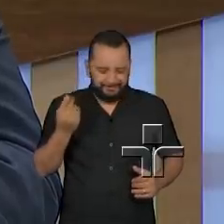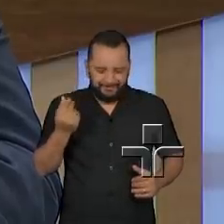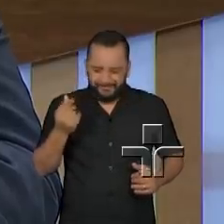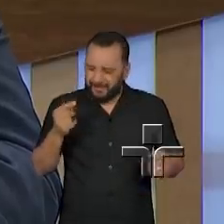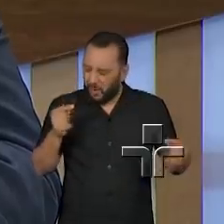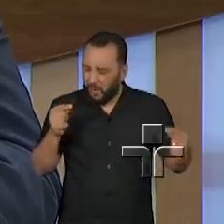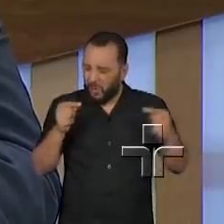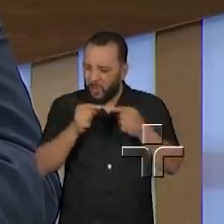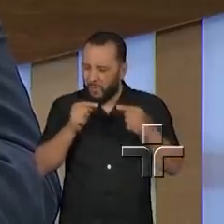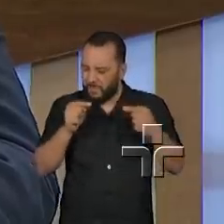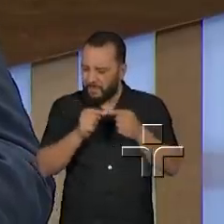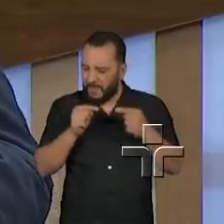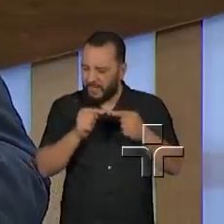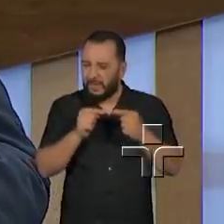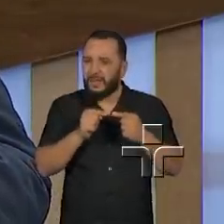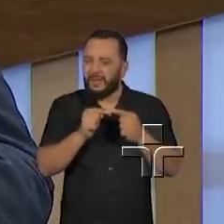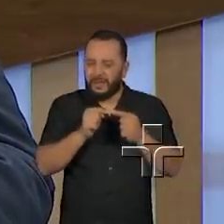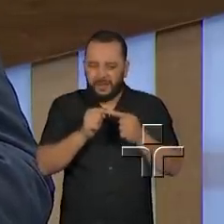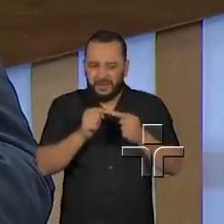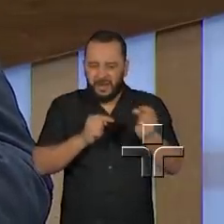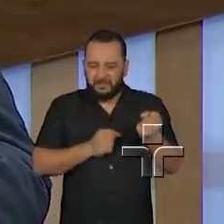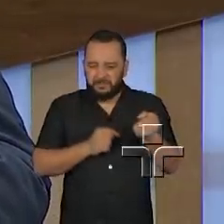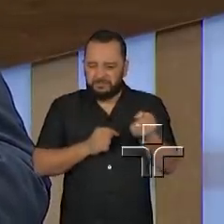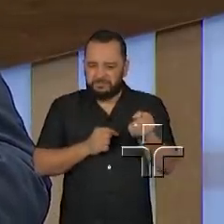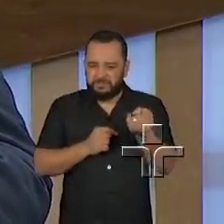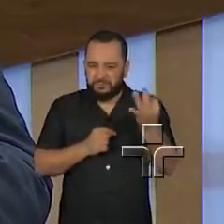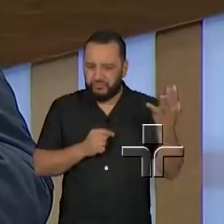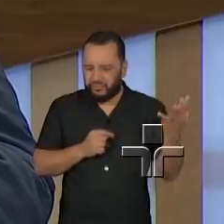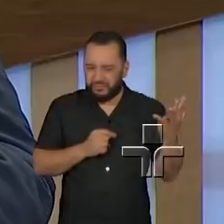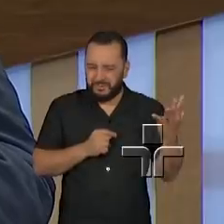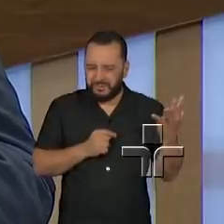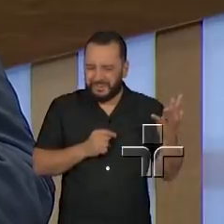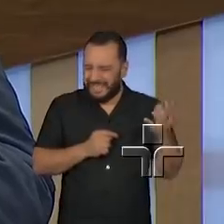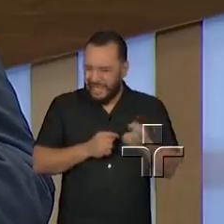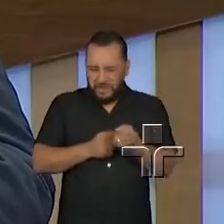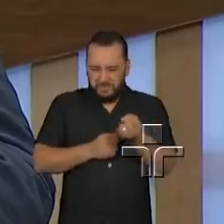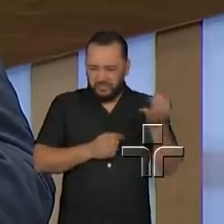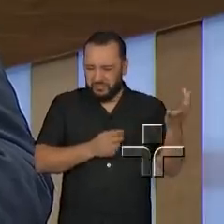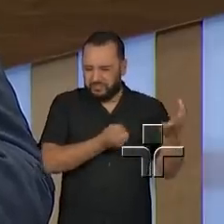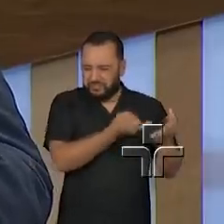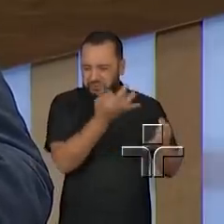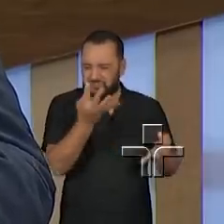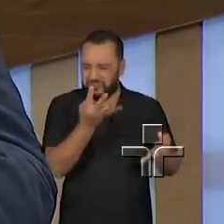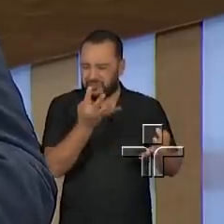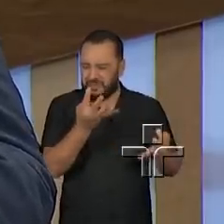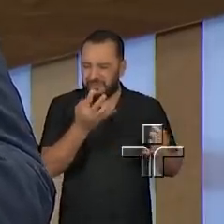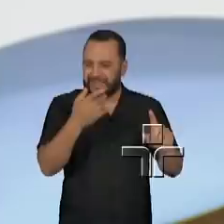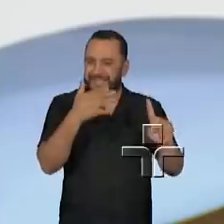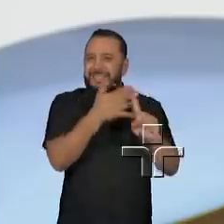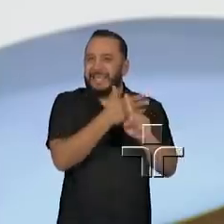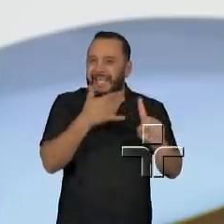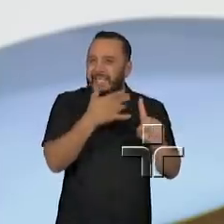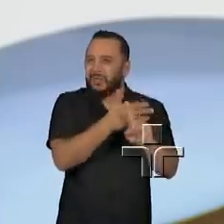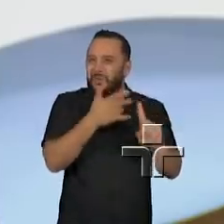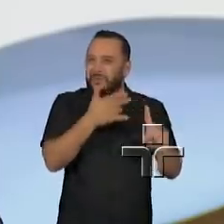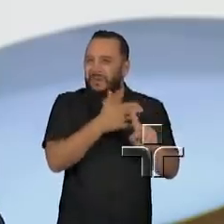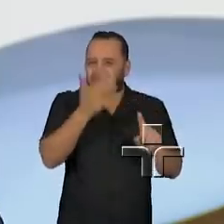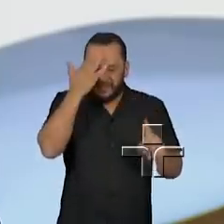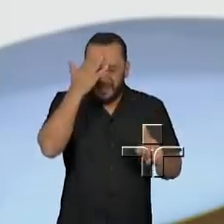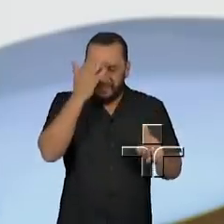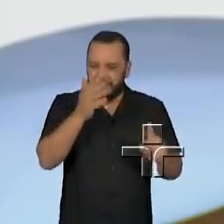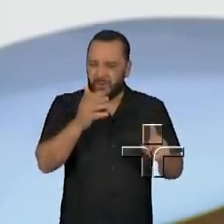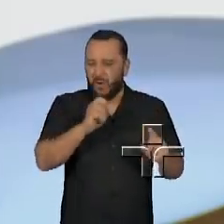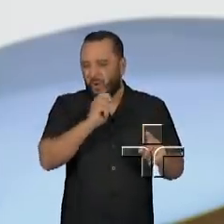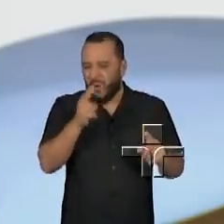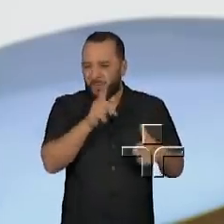ligado a esse número cada vez maior, ou essa percepção cada vez maior das síndromes, né, ou das crises, a crise de ansiedade, a